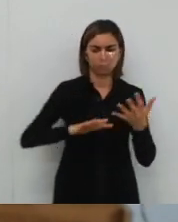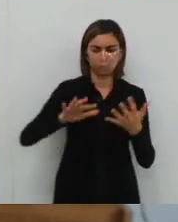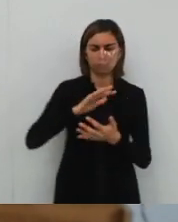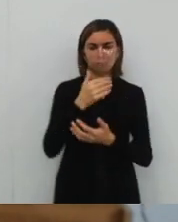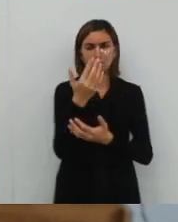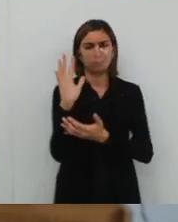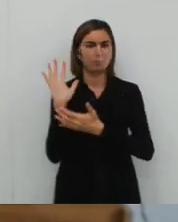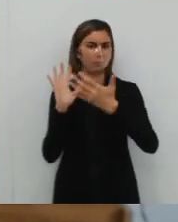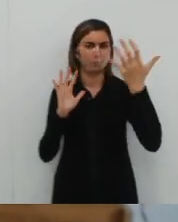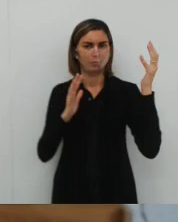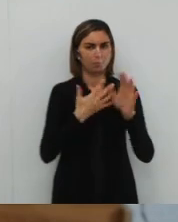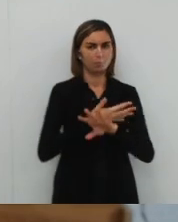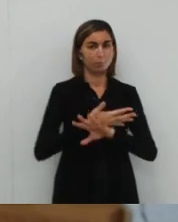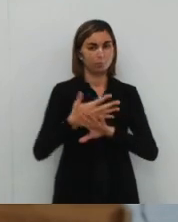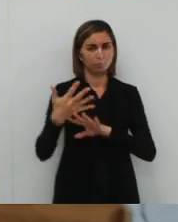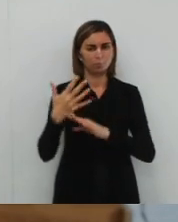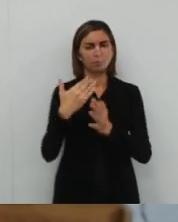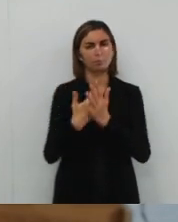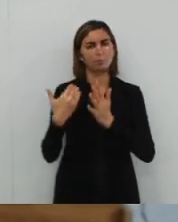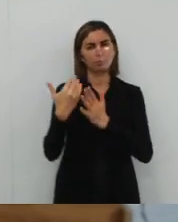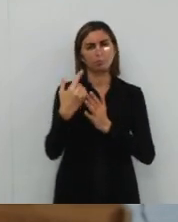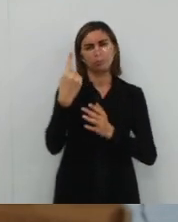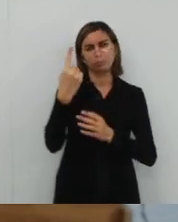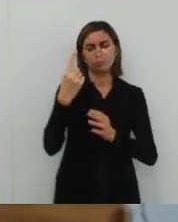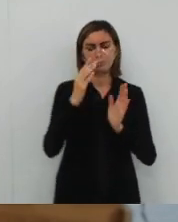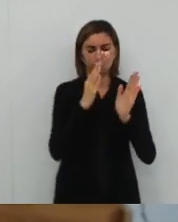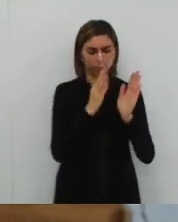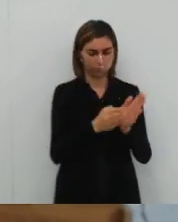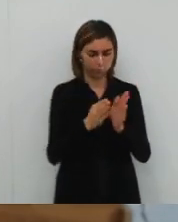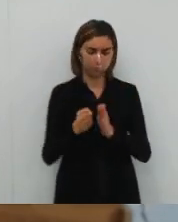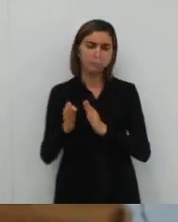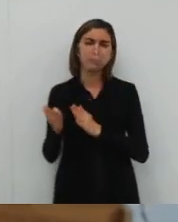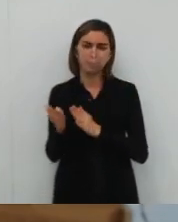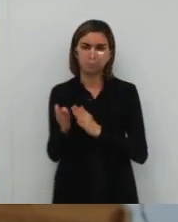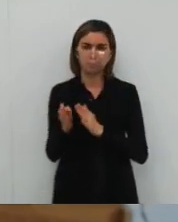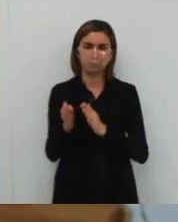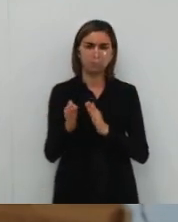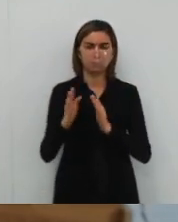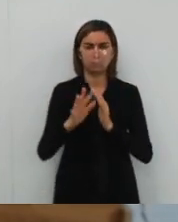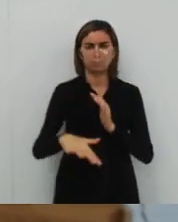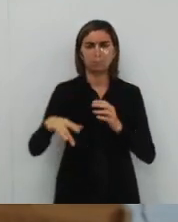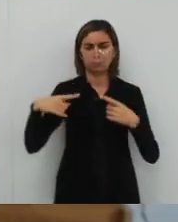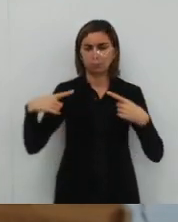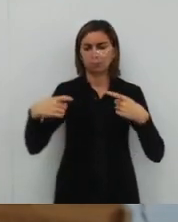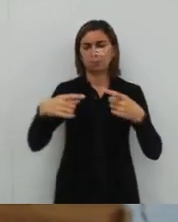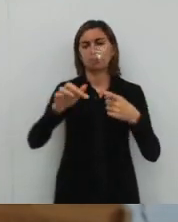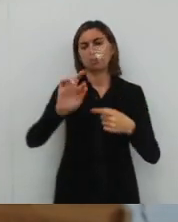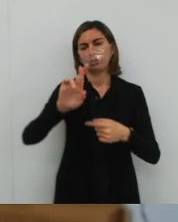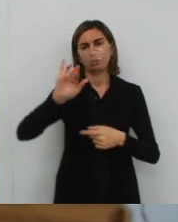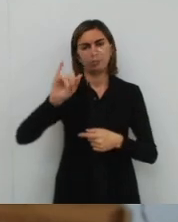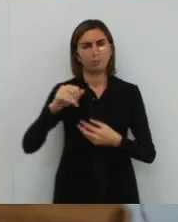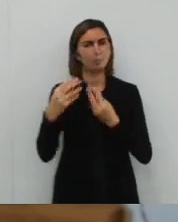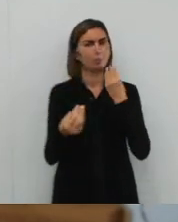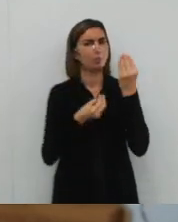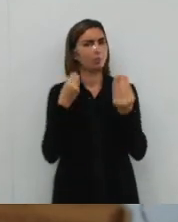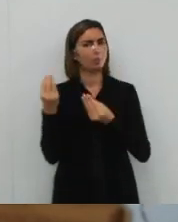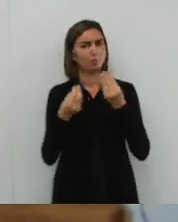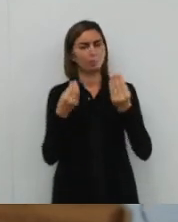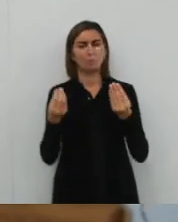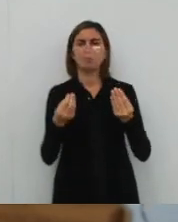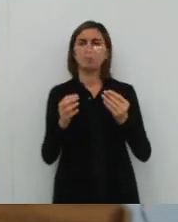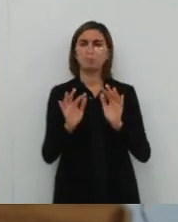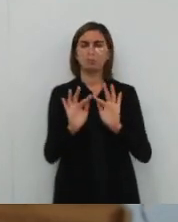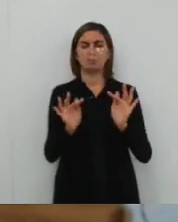Verde ela foi mais uma etapa, mais um cenário da Guerra Fria. Como assim, professor?